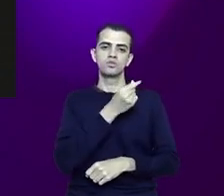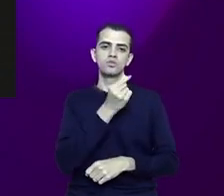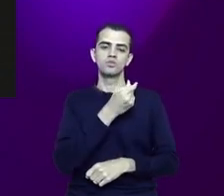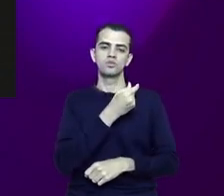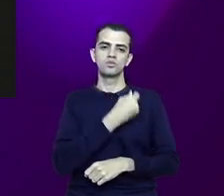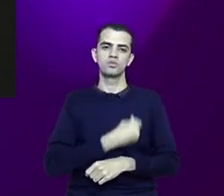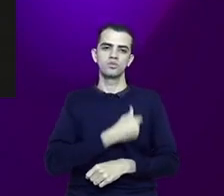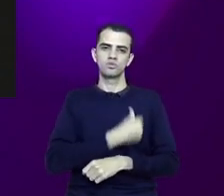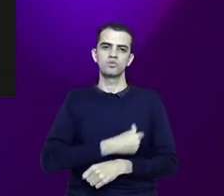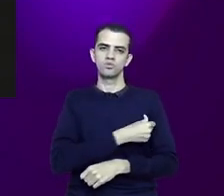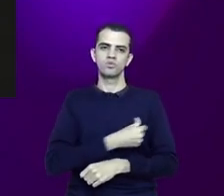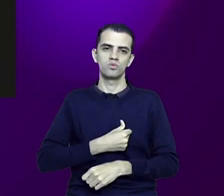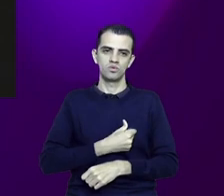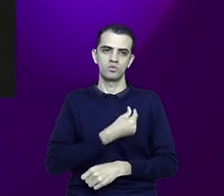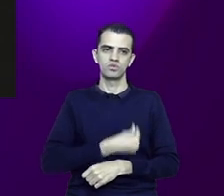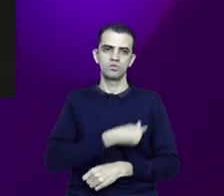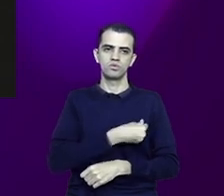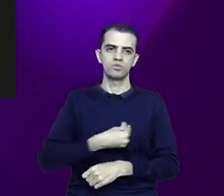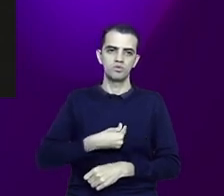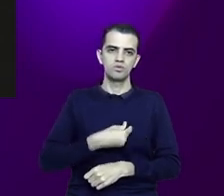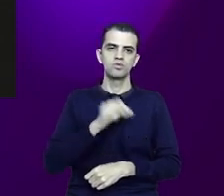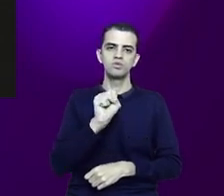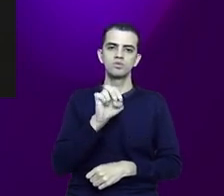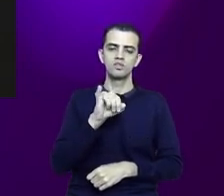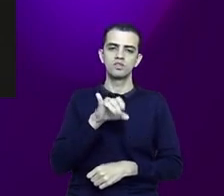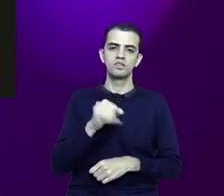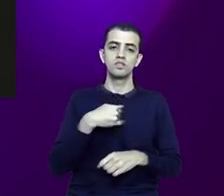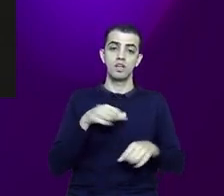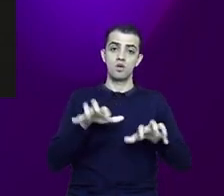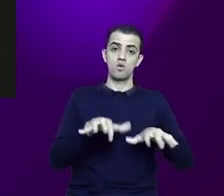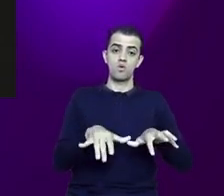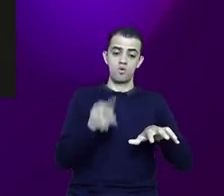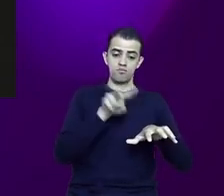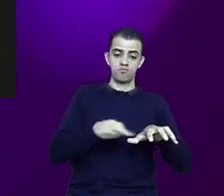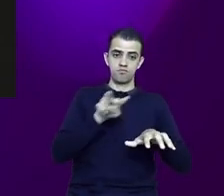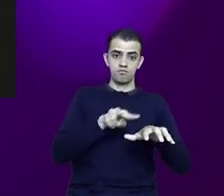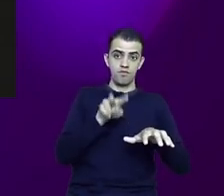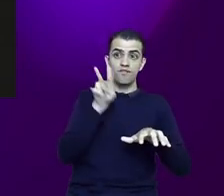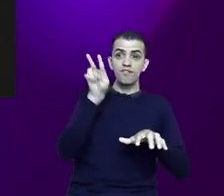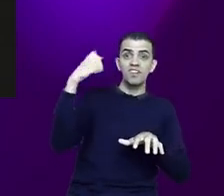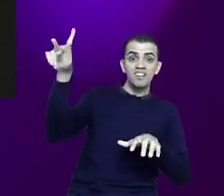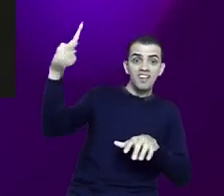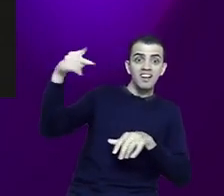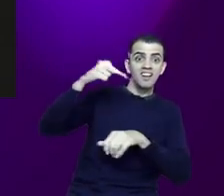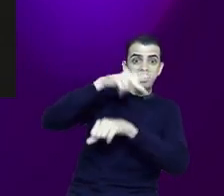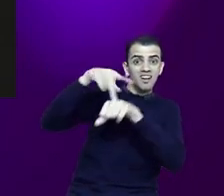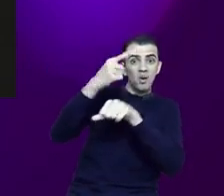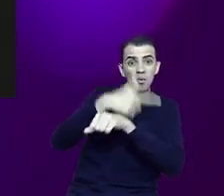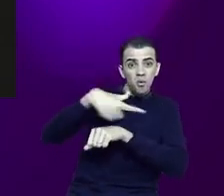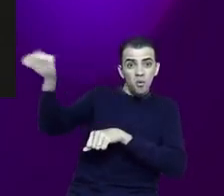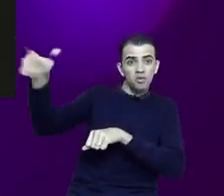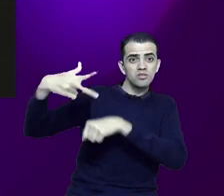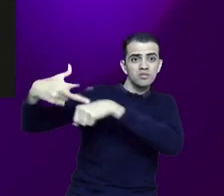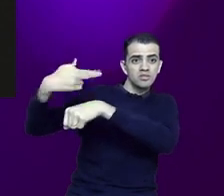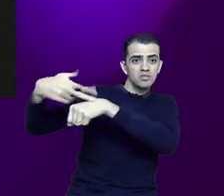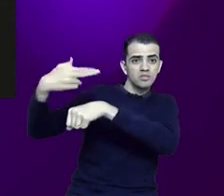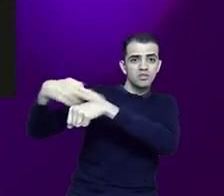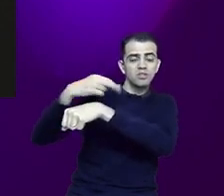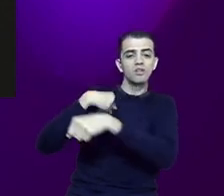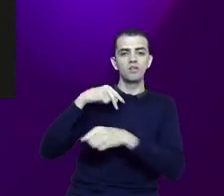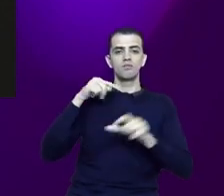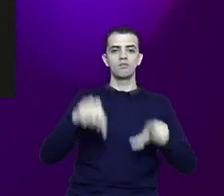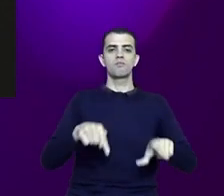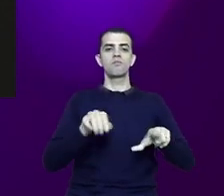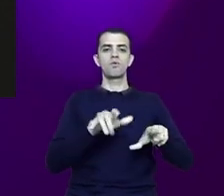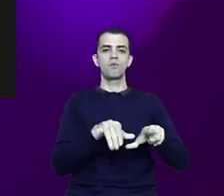de ombro. E eu estou acompanhando a cirurgia pelo meu computador, eu estou vendo o campo de visão dele. E aqui no meu computador eu estou apontando a seta do local